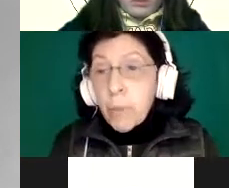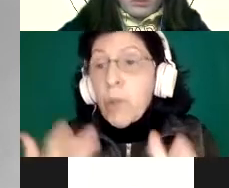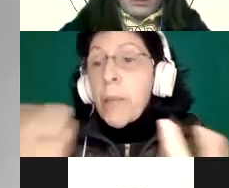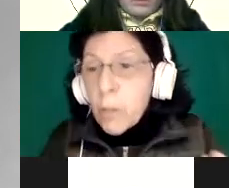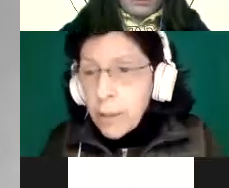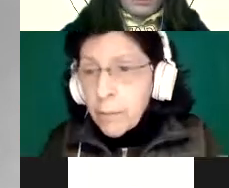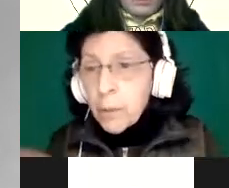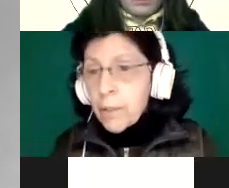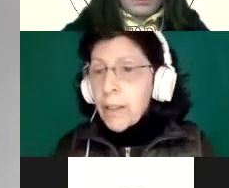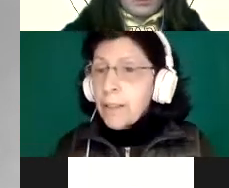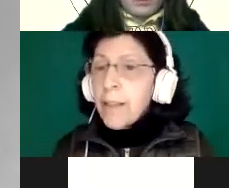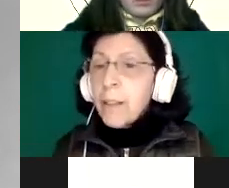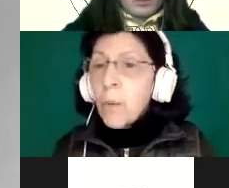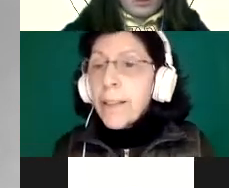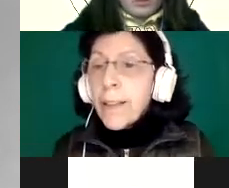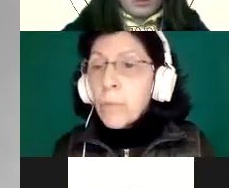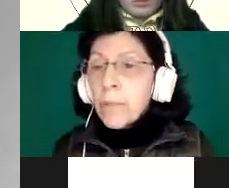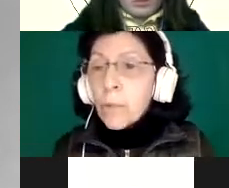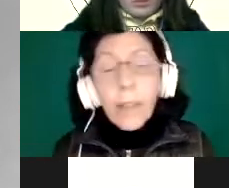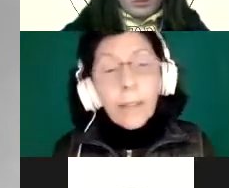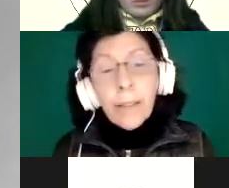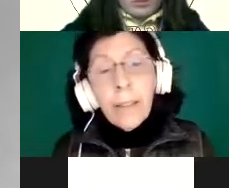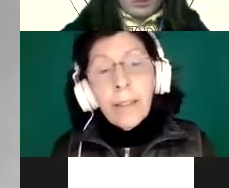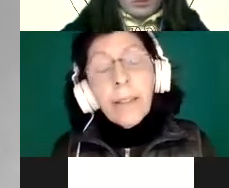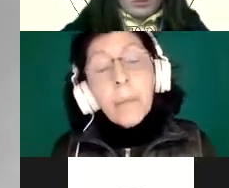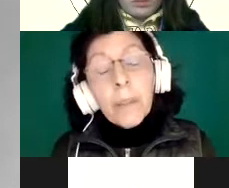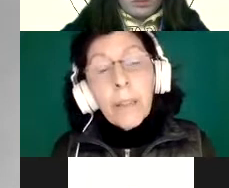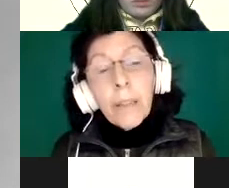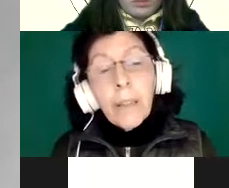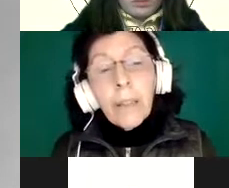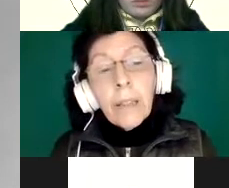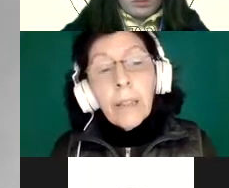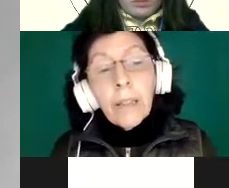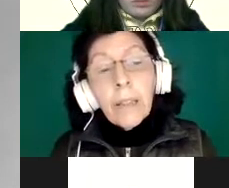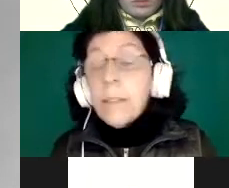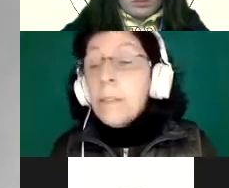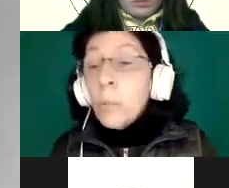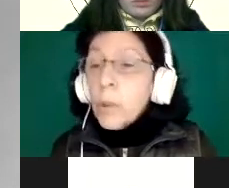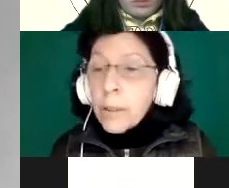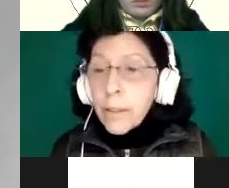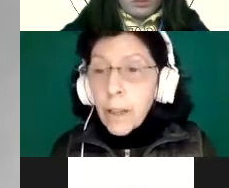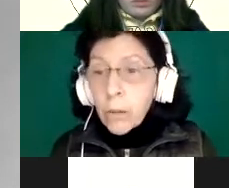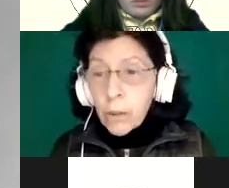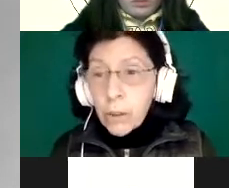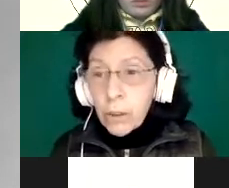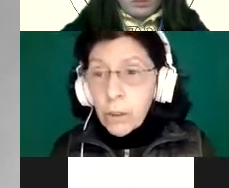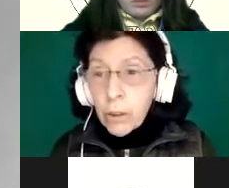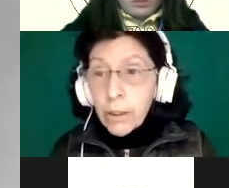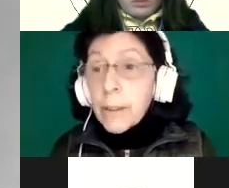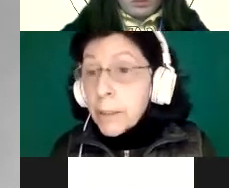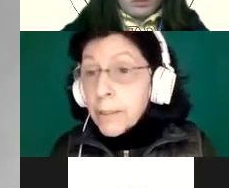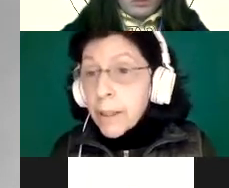e por si mesma, portanto, sem qualquer motivação externa, digamos assim, tomou a decisão